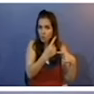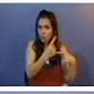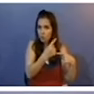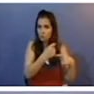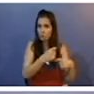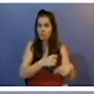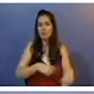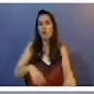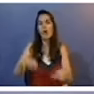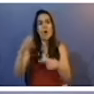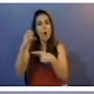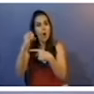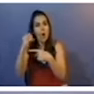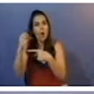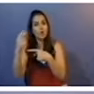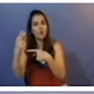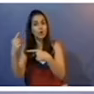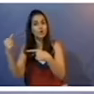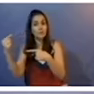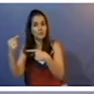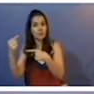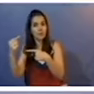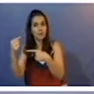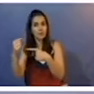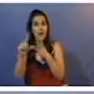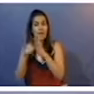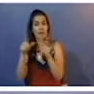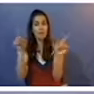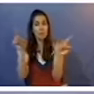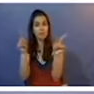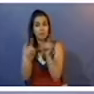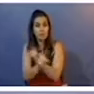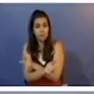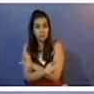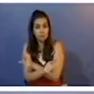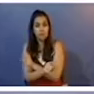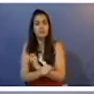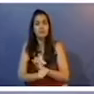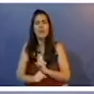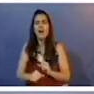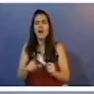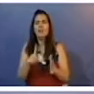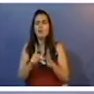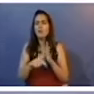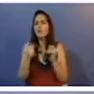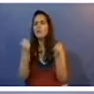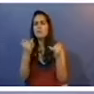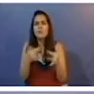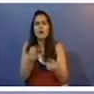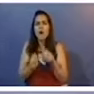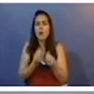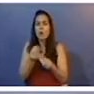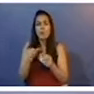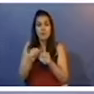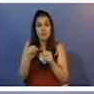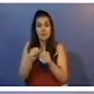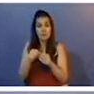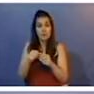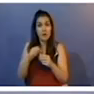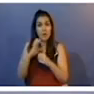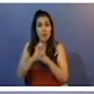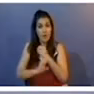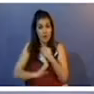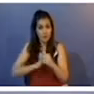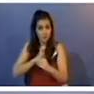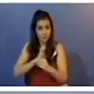Na1O2-. A gente vai inverter, mas já já eu comento como a gente faz para a gente saber essas cargas elétricas.